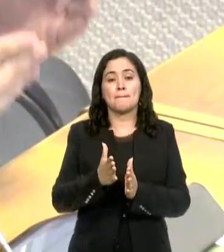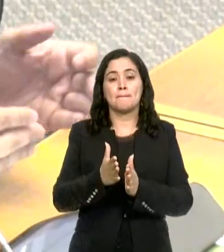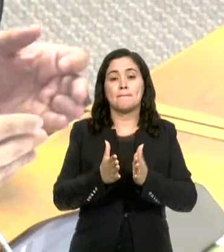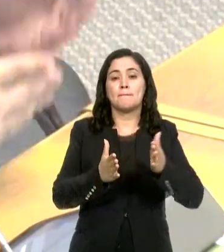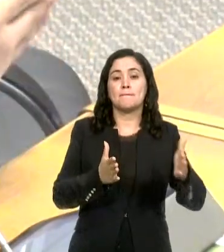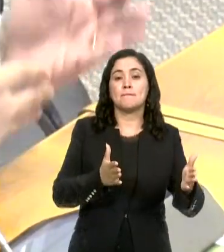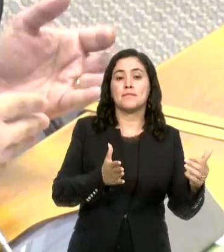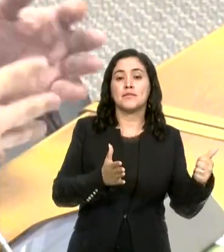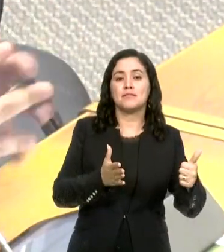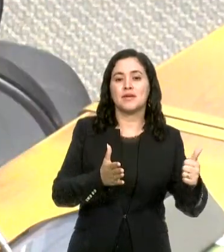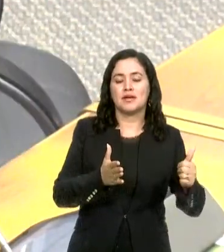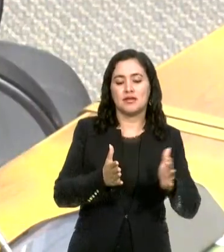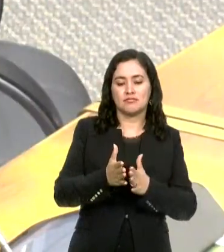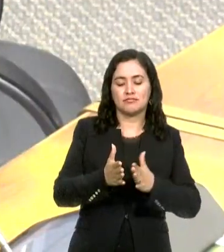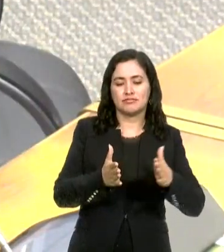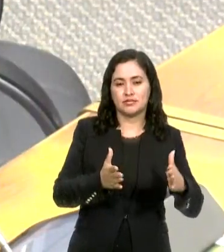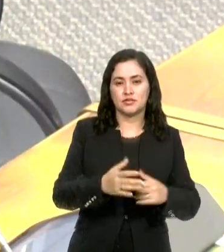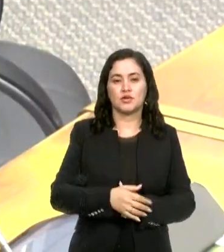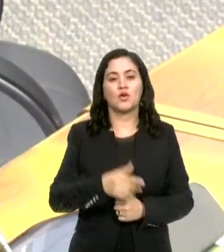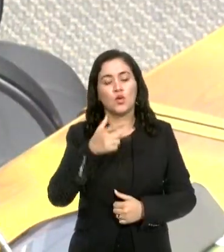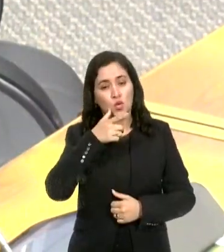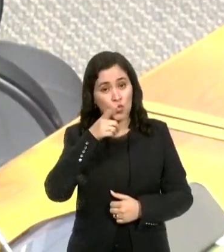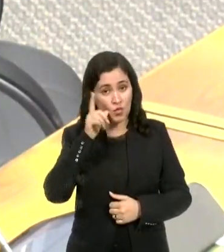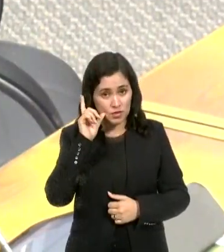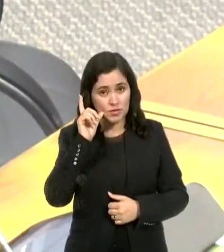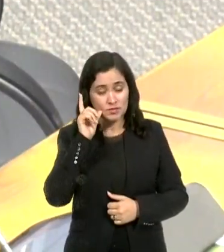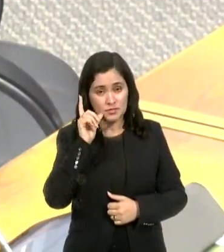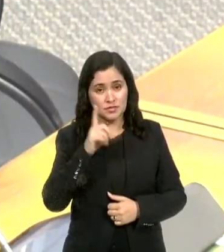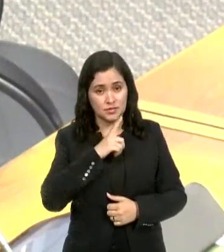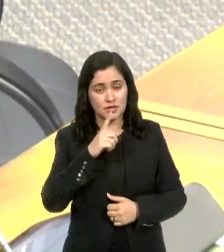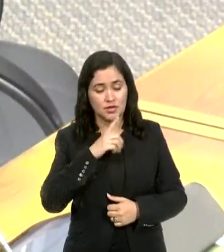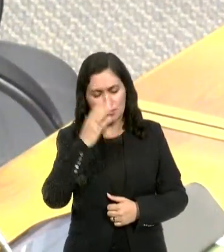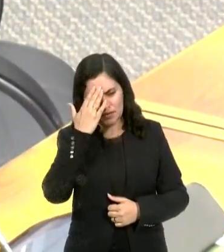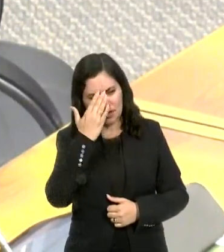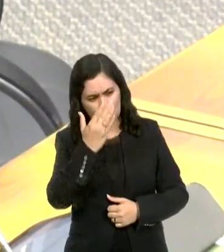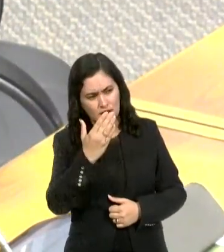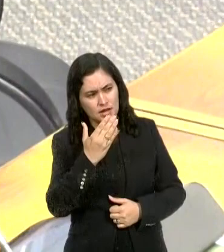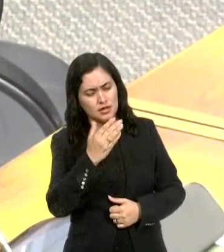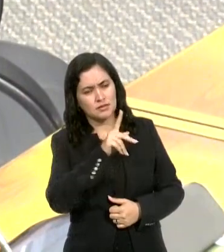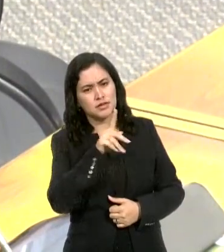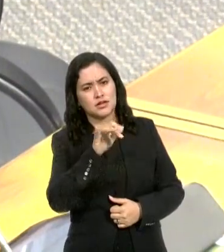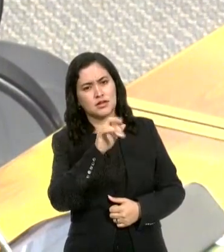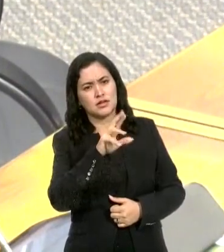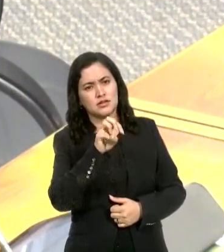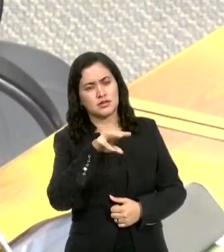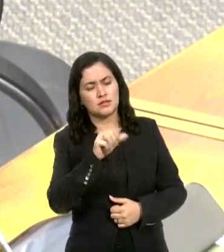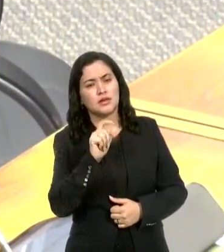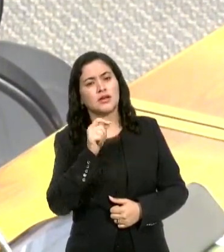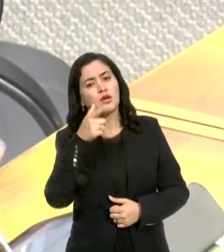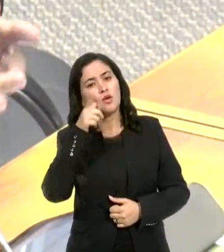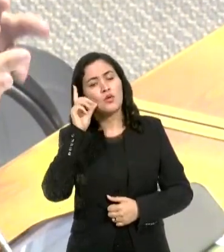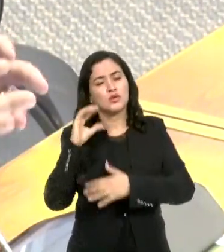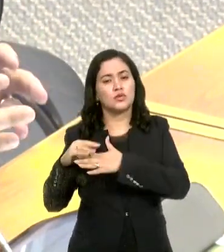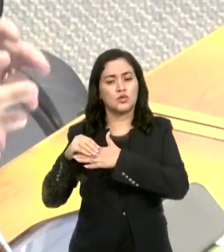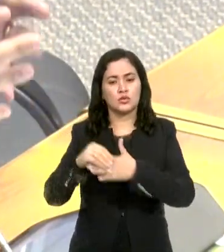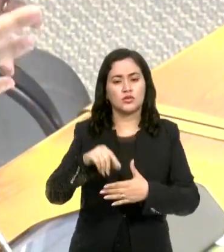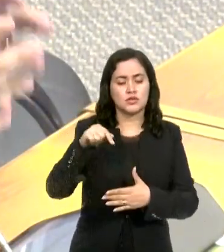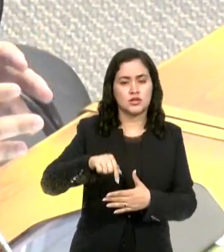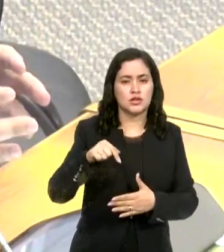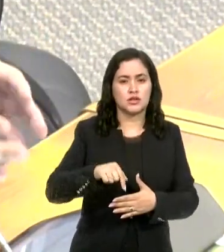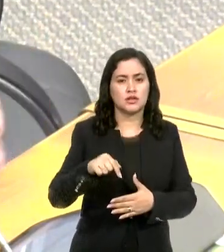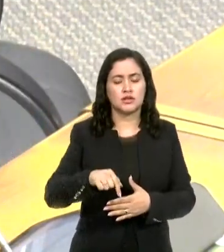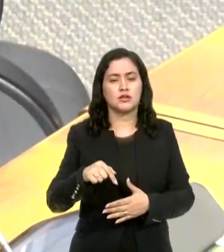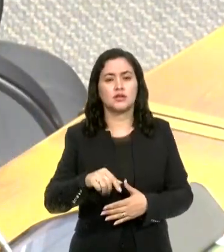Ontem tivemos, eu queria agradecer mais uma vez a presidente Iracema Vale, que trouxe a essa casa o superintendente estadual do BNB. Ele informou